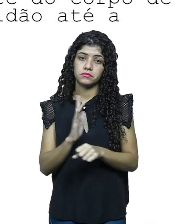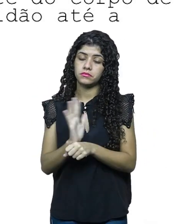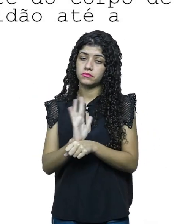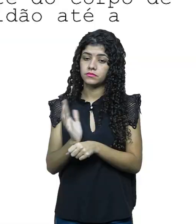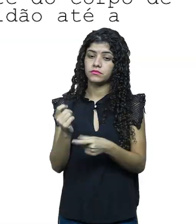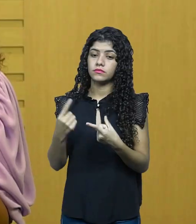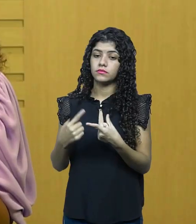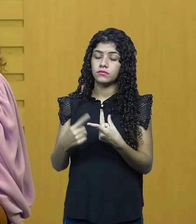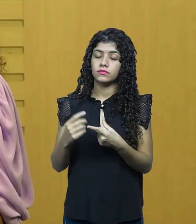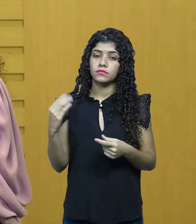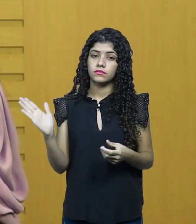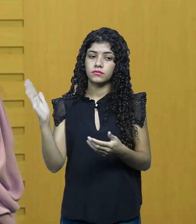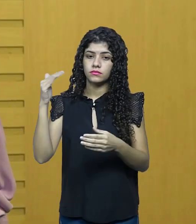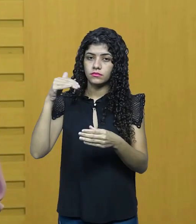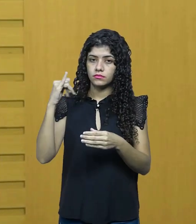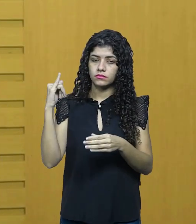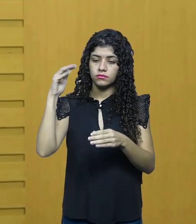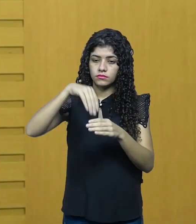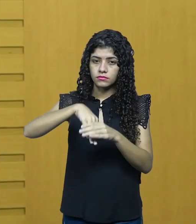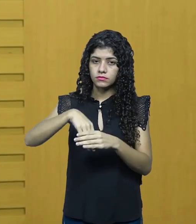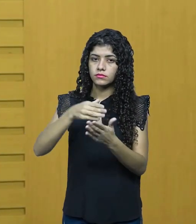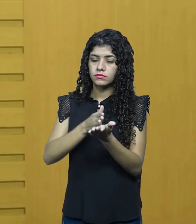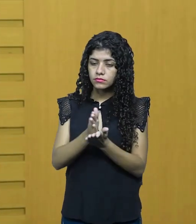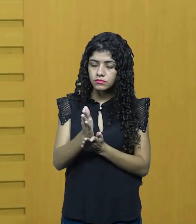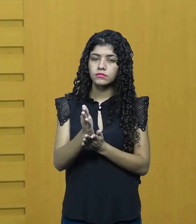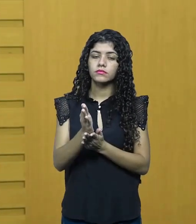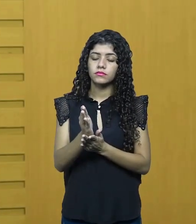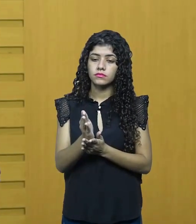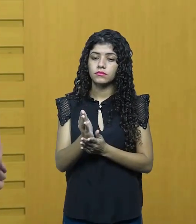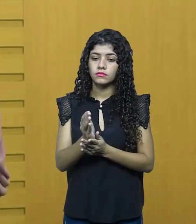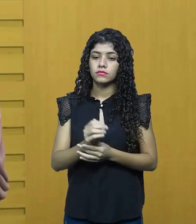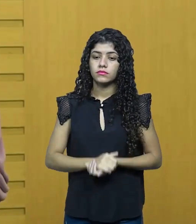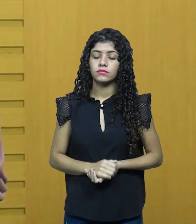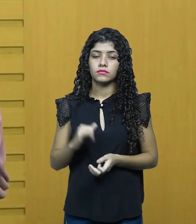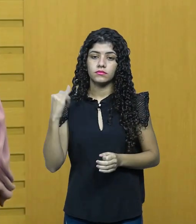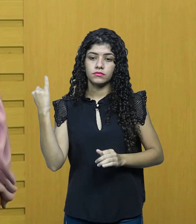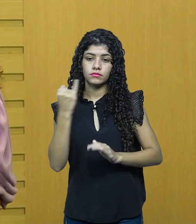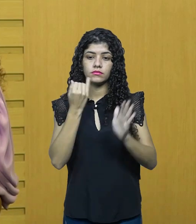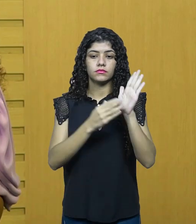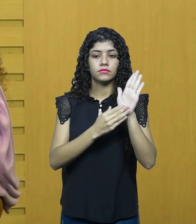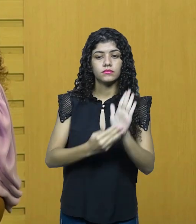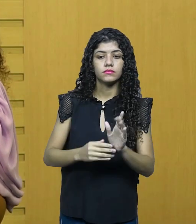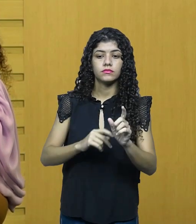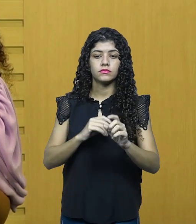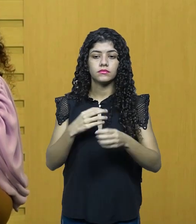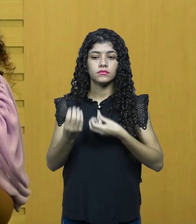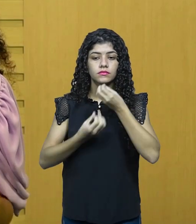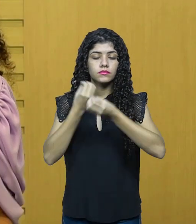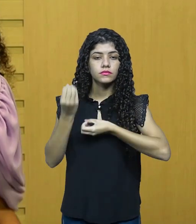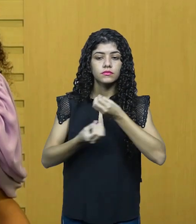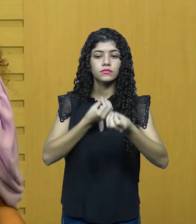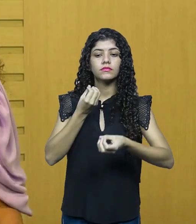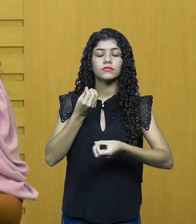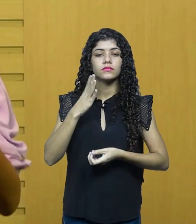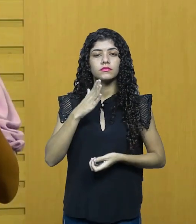que é importante no caso? Porque é importante introduzir, isso é lá na exposição do filme, é importante mostrar